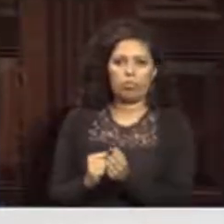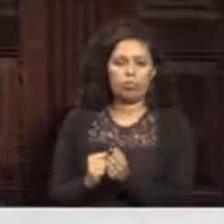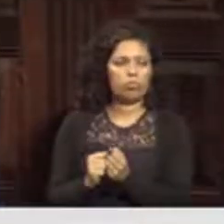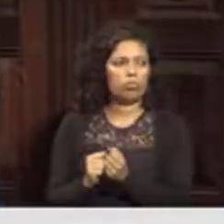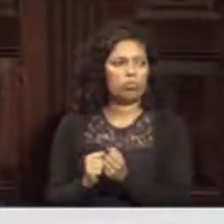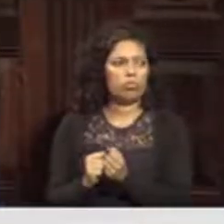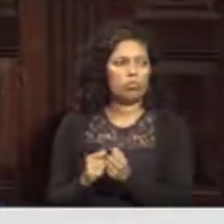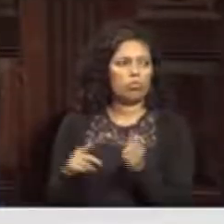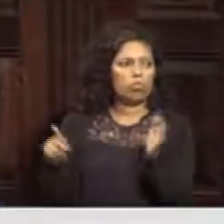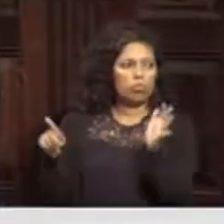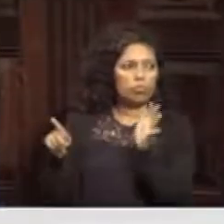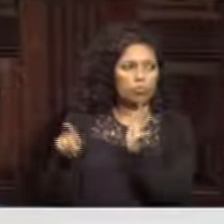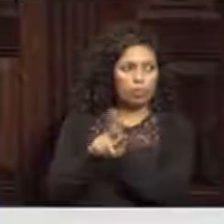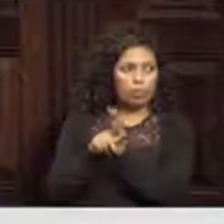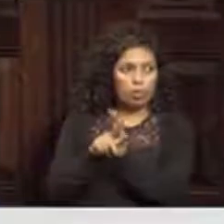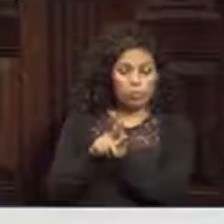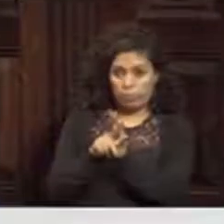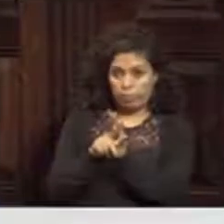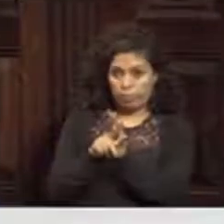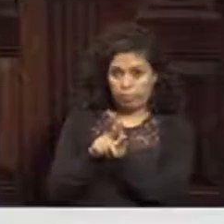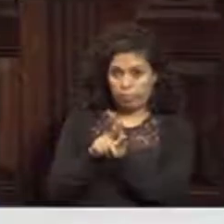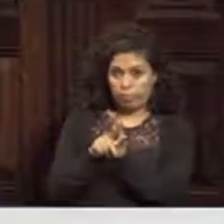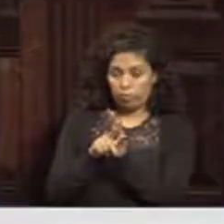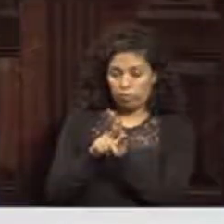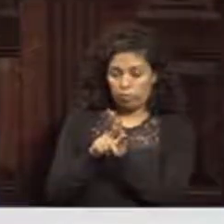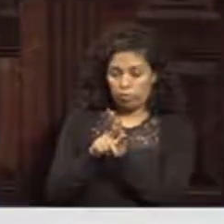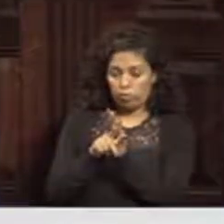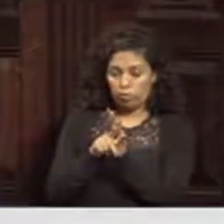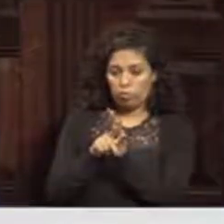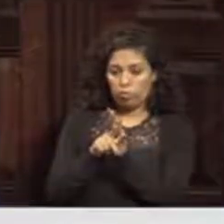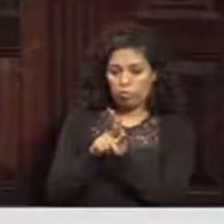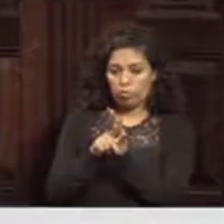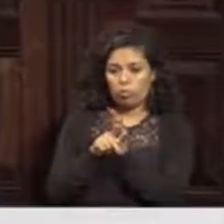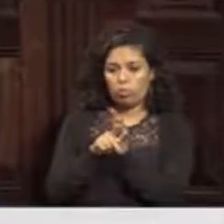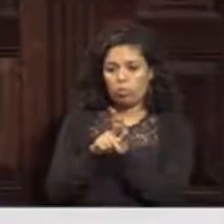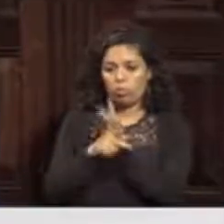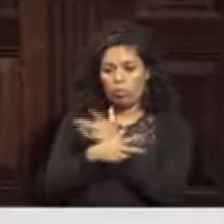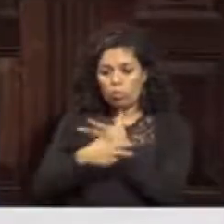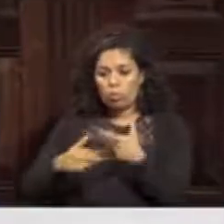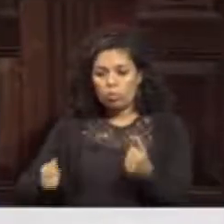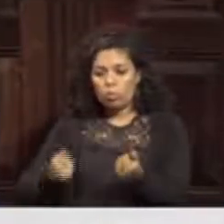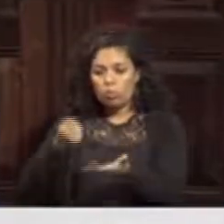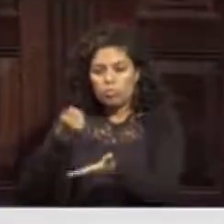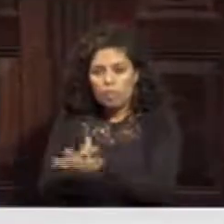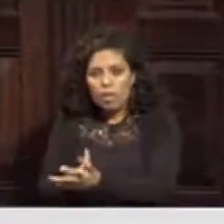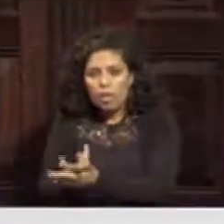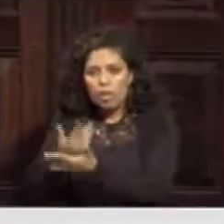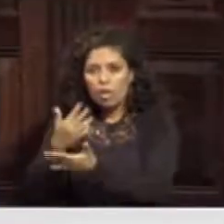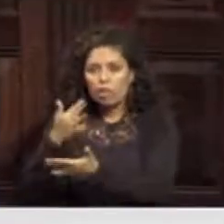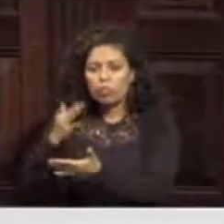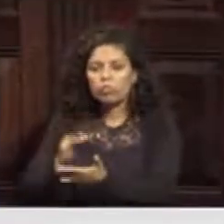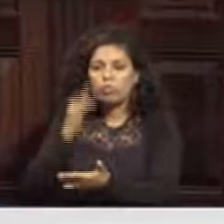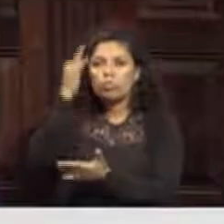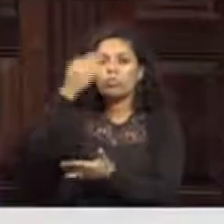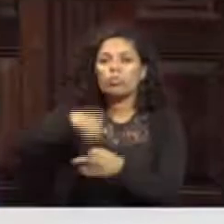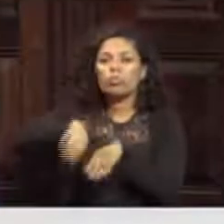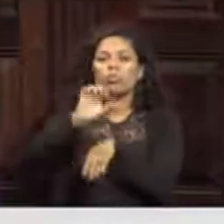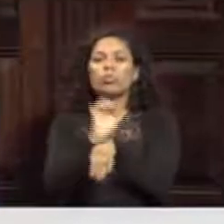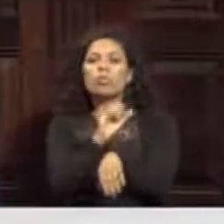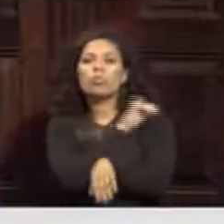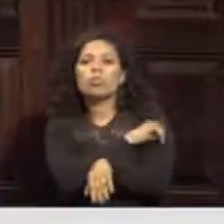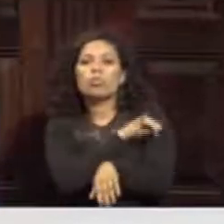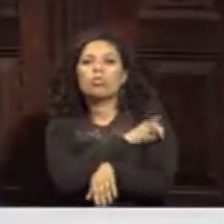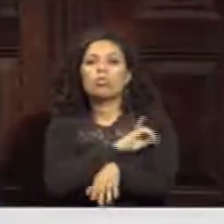pertencentes ao patrimônio futuro do Rio Previdência. E por que